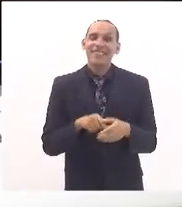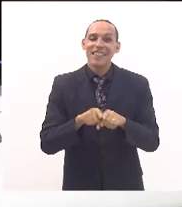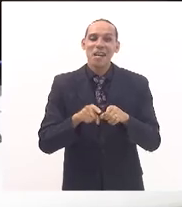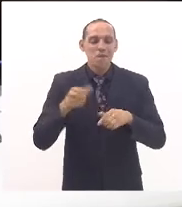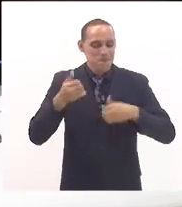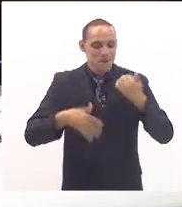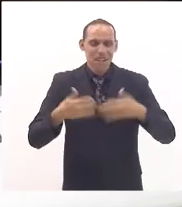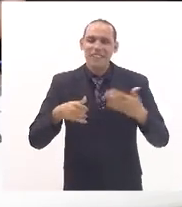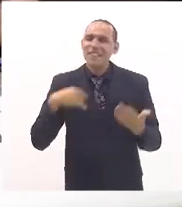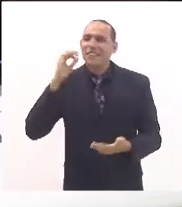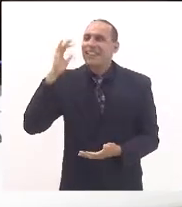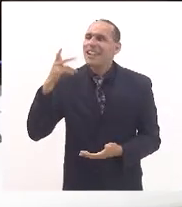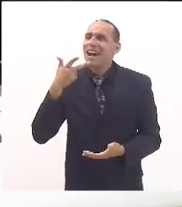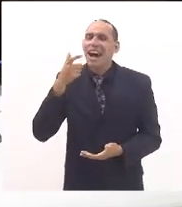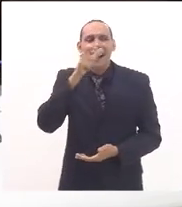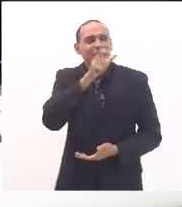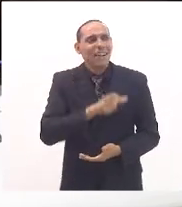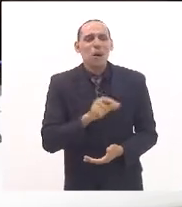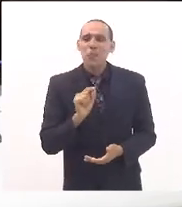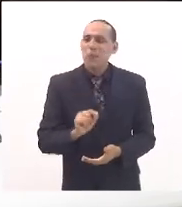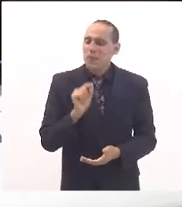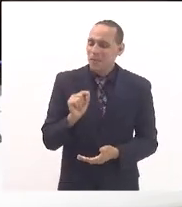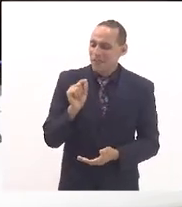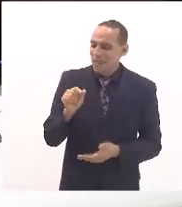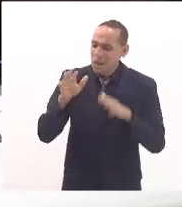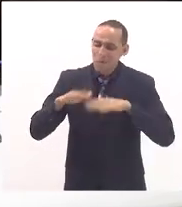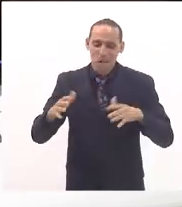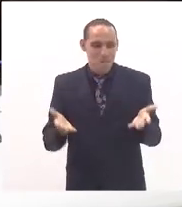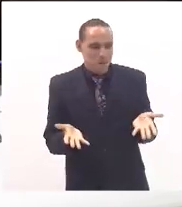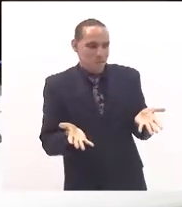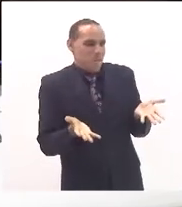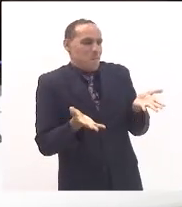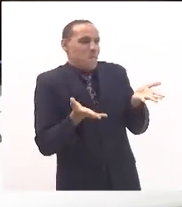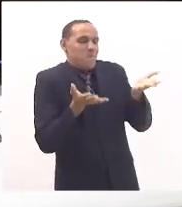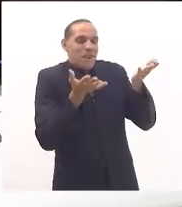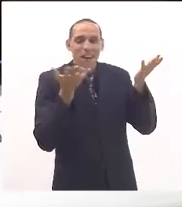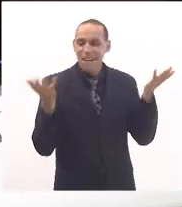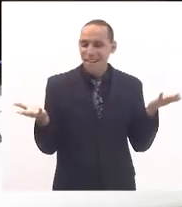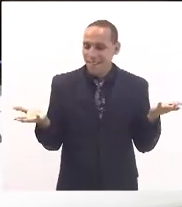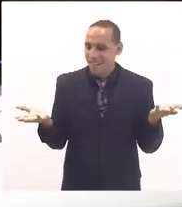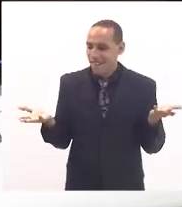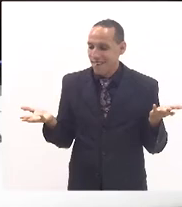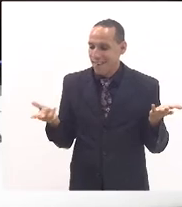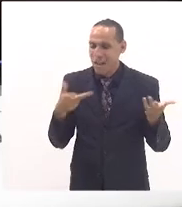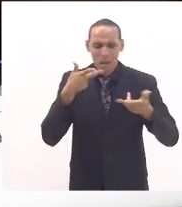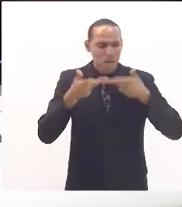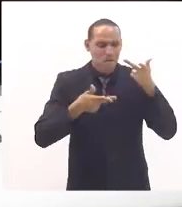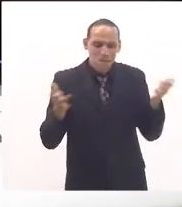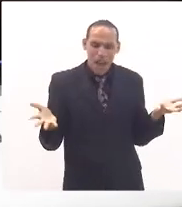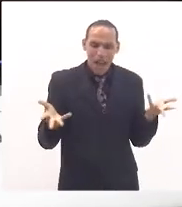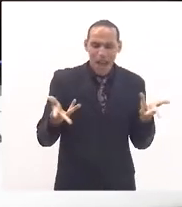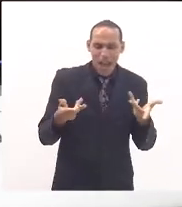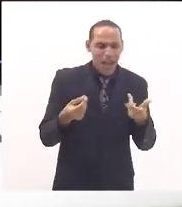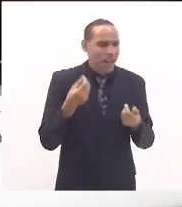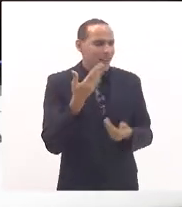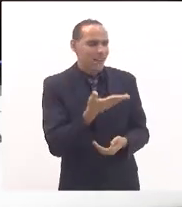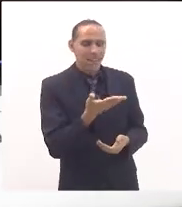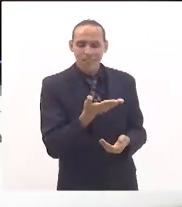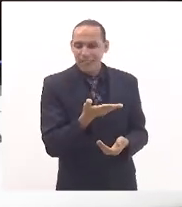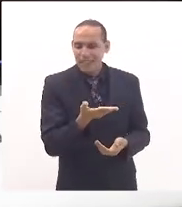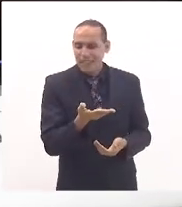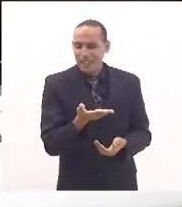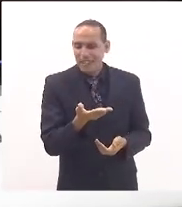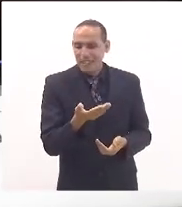proferir algumas palavras eu pensei que que eu vou dizer para Flávia todo mundo vai na terceira Flávia todo mundo vai dizer coisas maravilhosas para Flávia